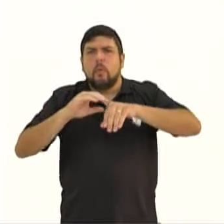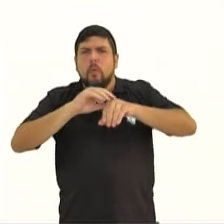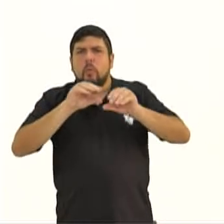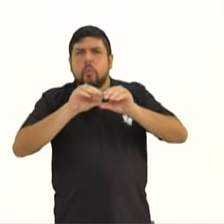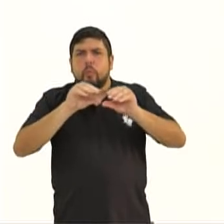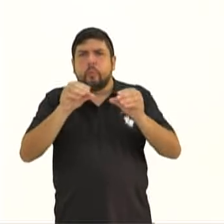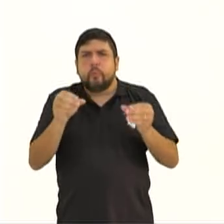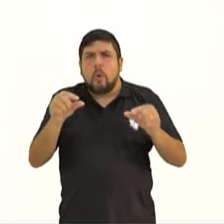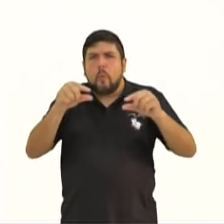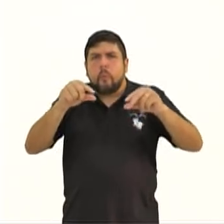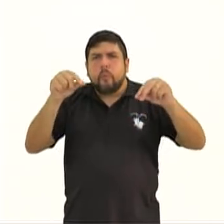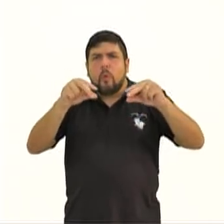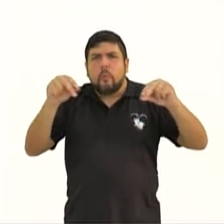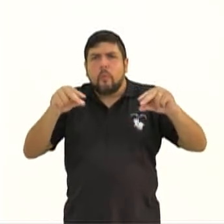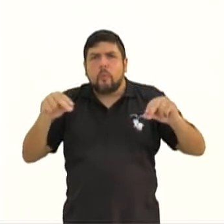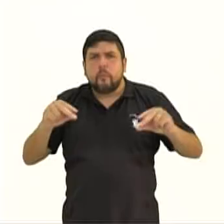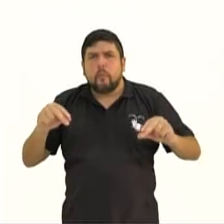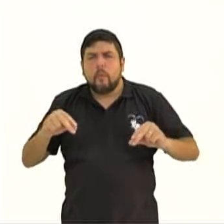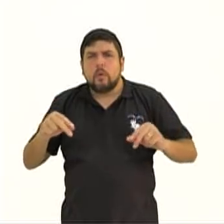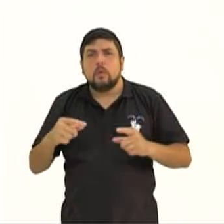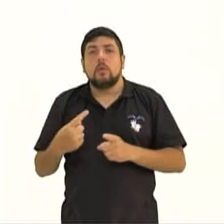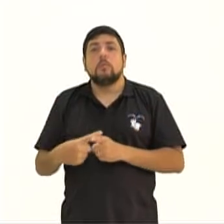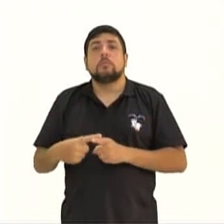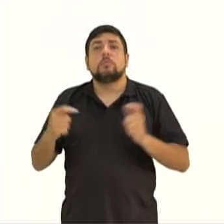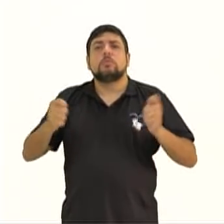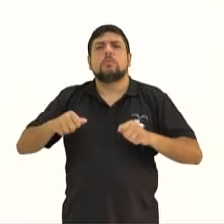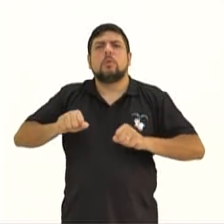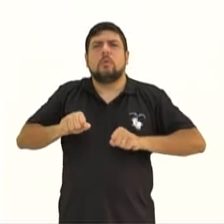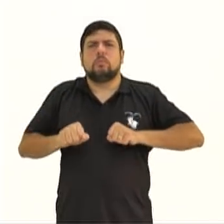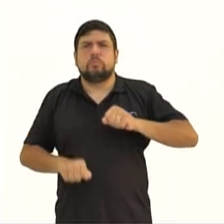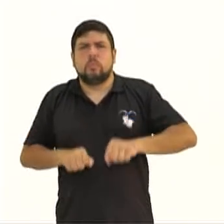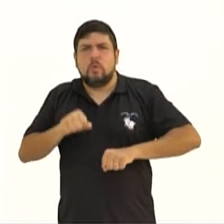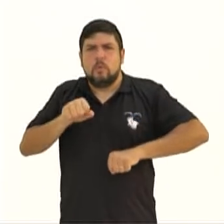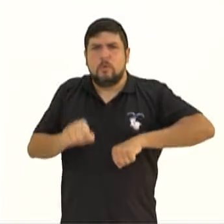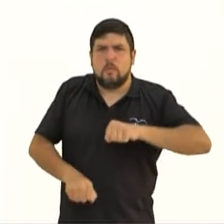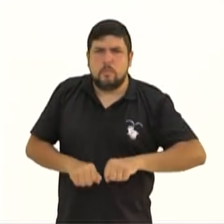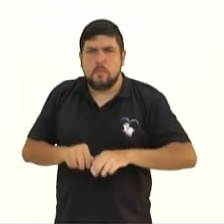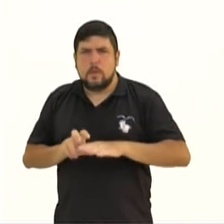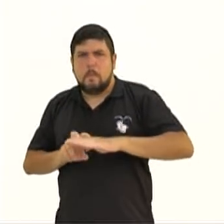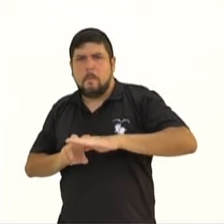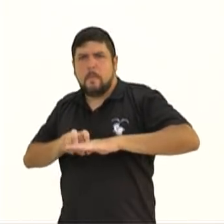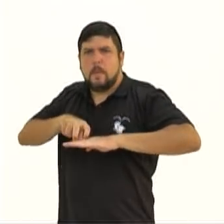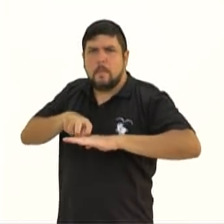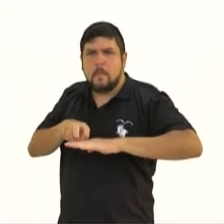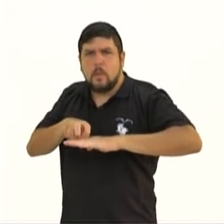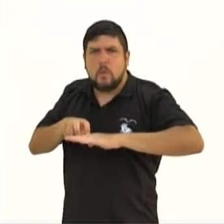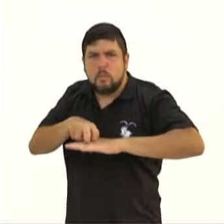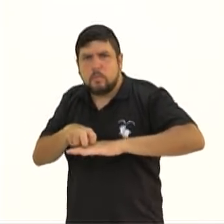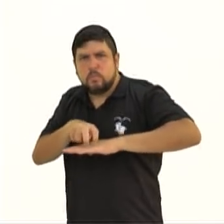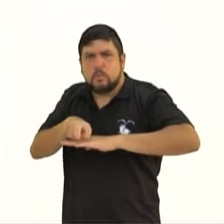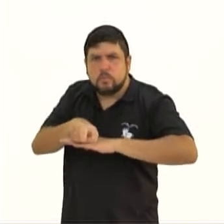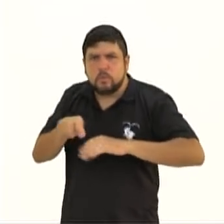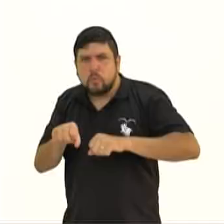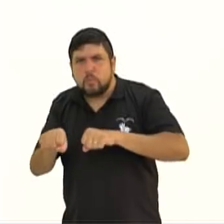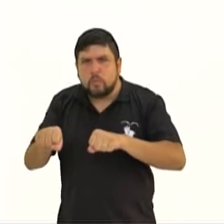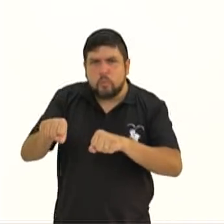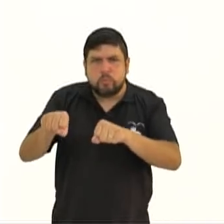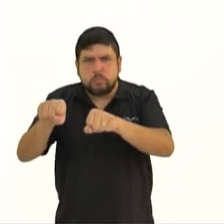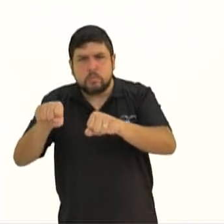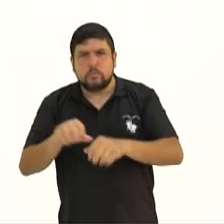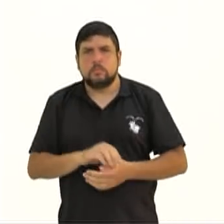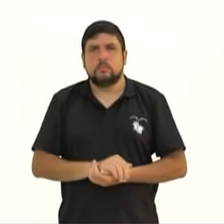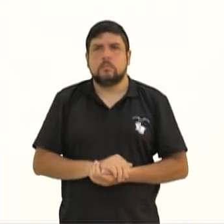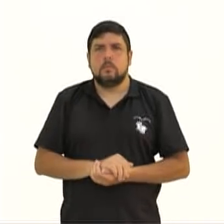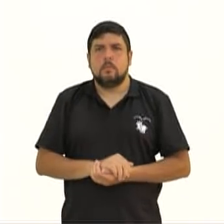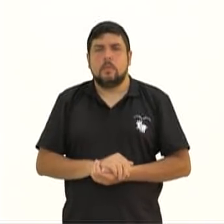no terreno solto, né, na areia e nas pedrinhas da estrada. E o freio da